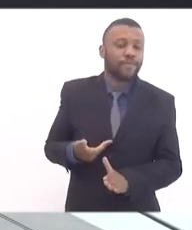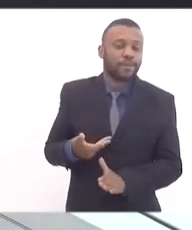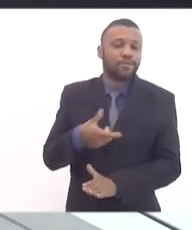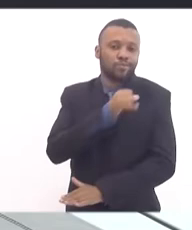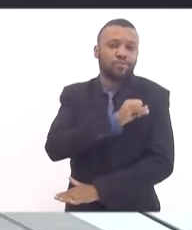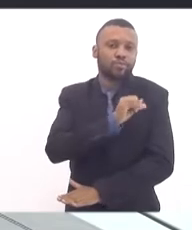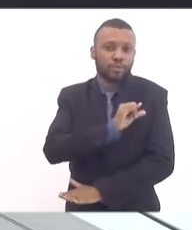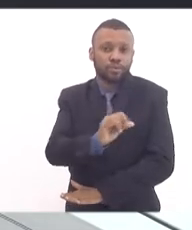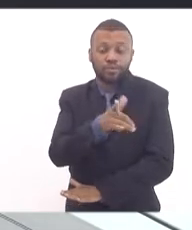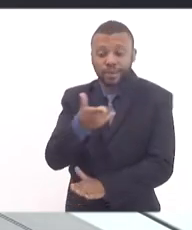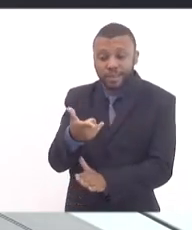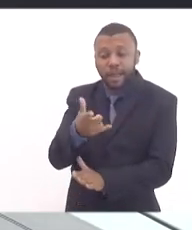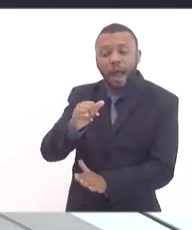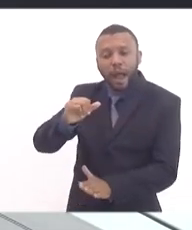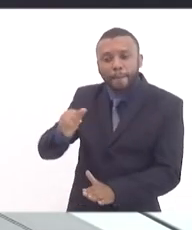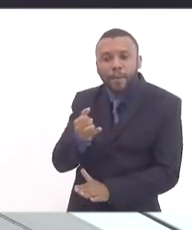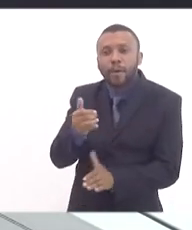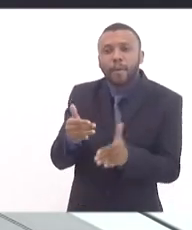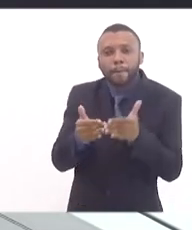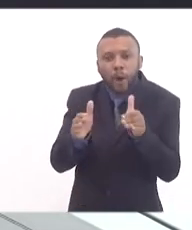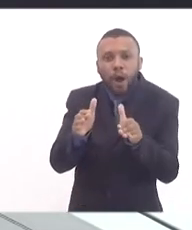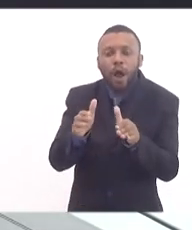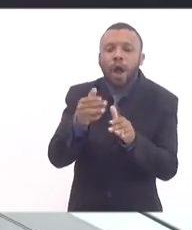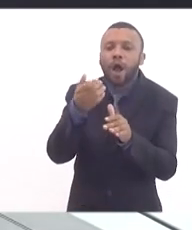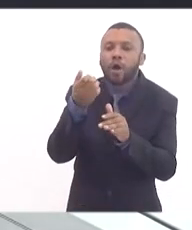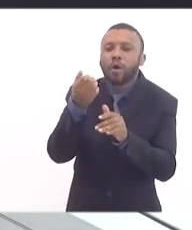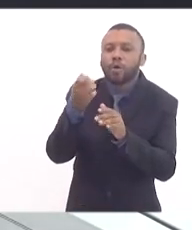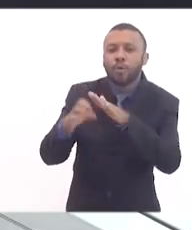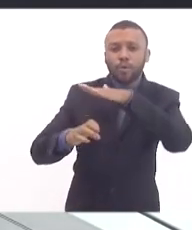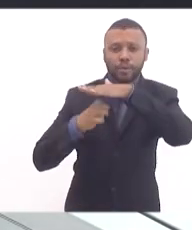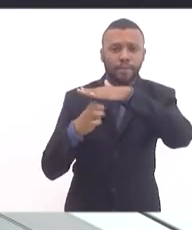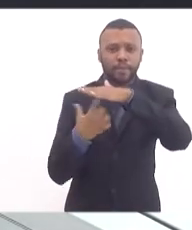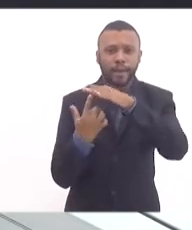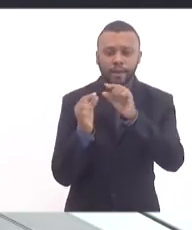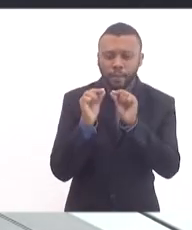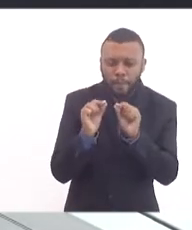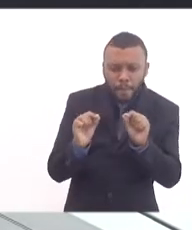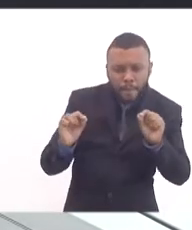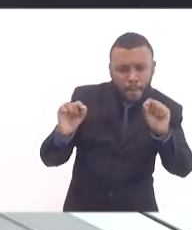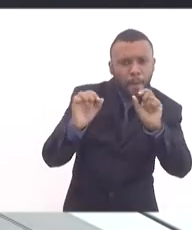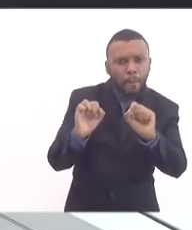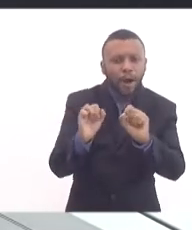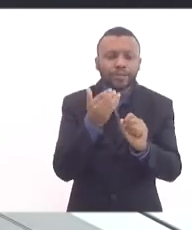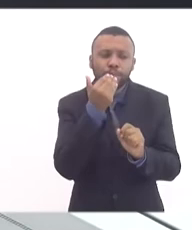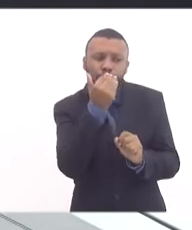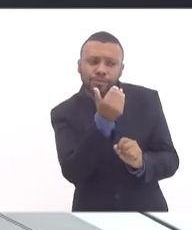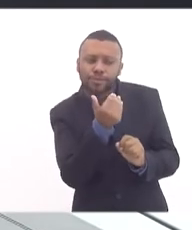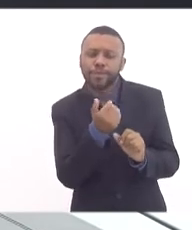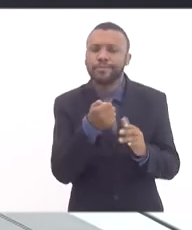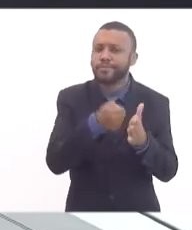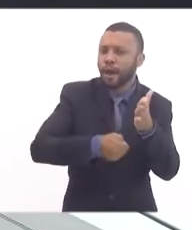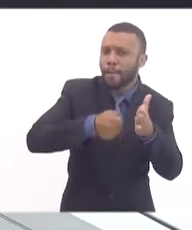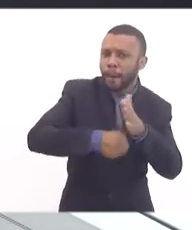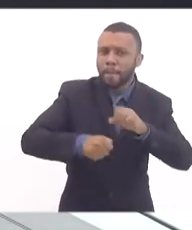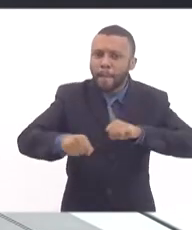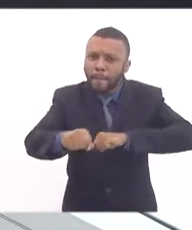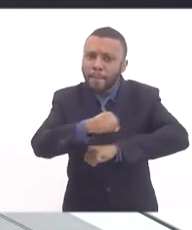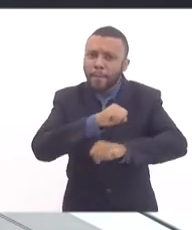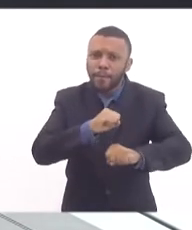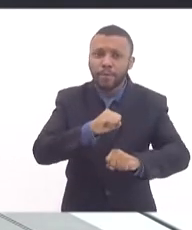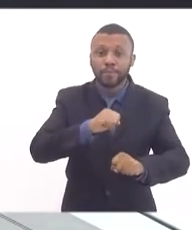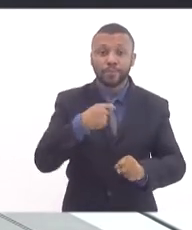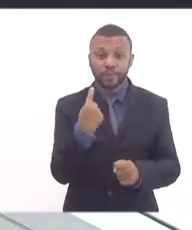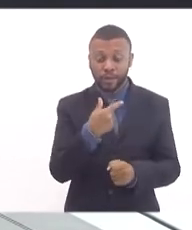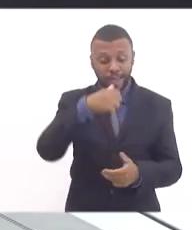que os empresários façam seus pleitos e que dentro da nossa avaliação apresentamos um não mensagens ao governo Então